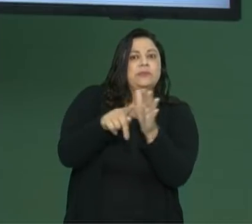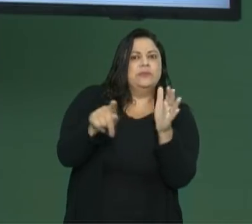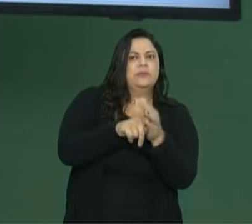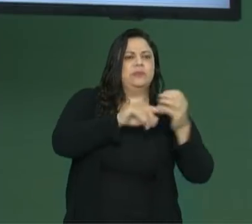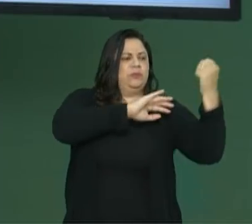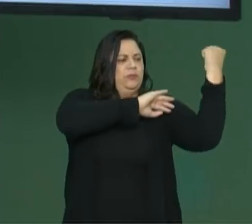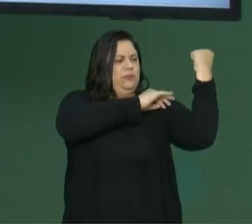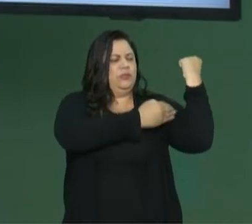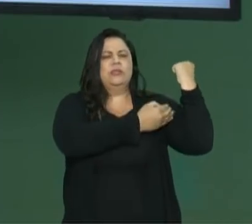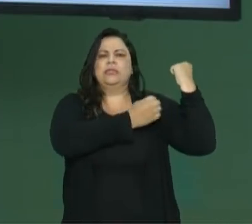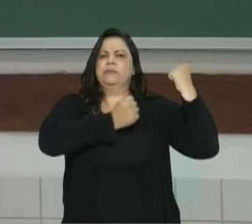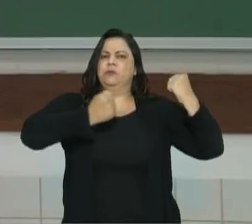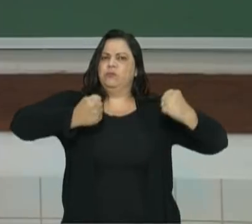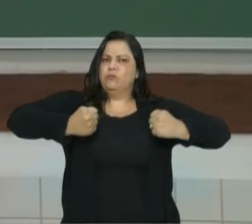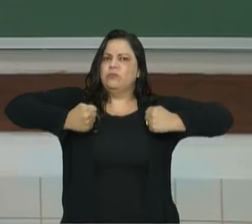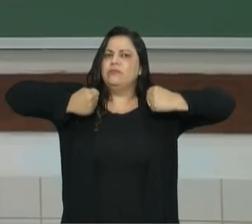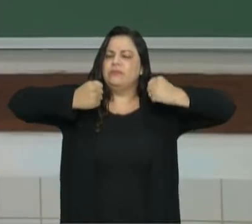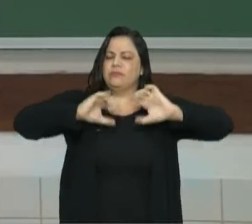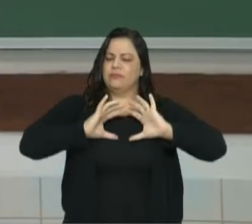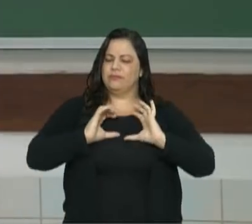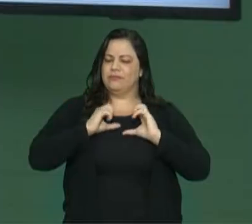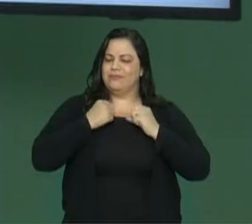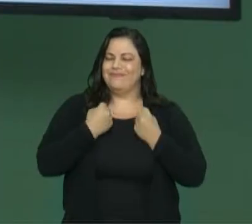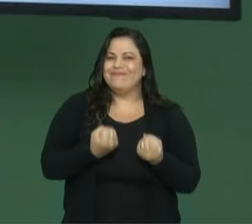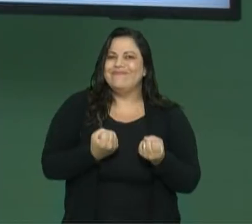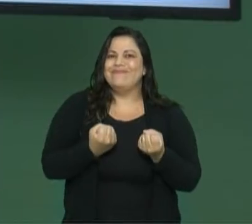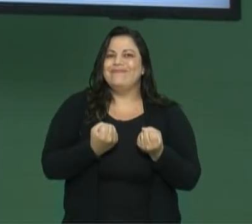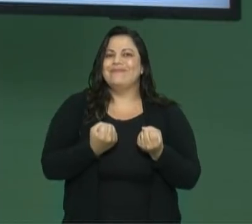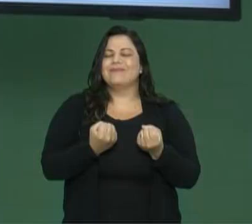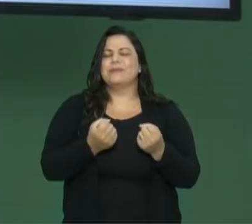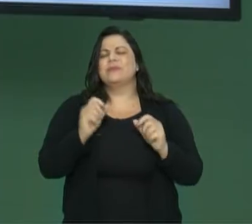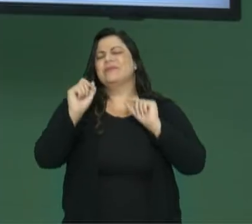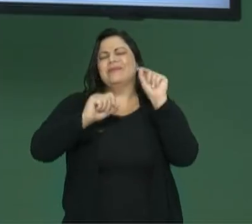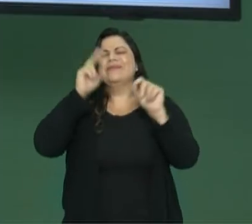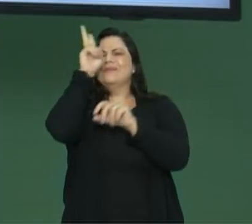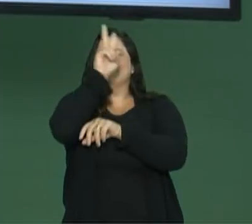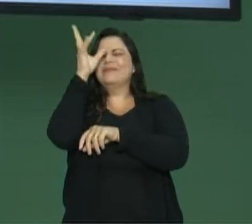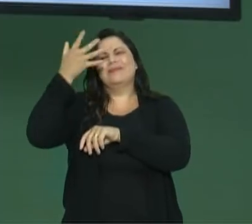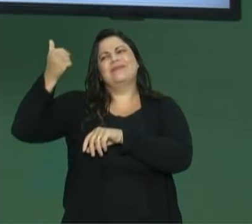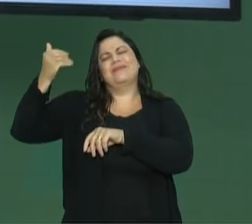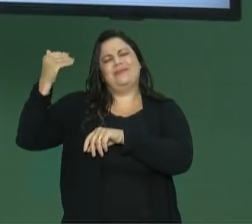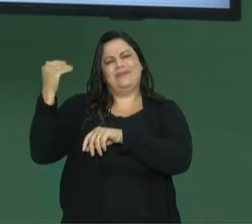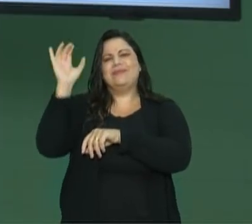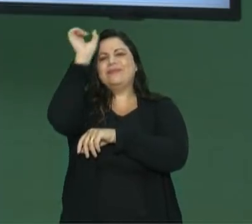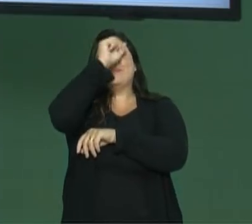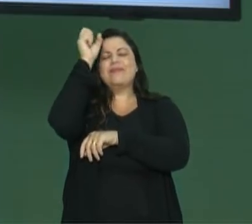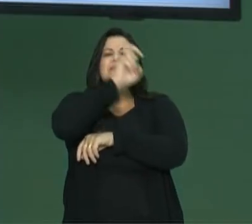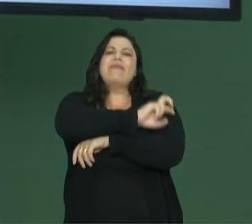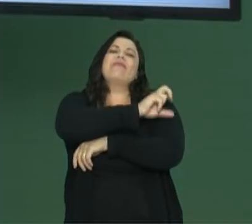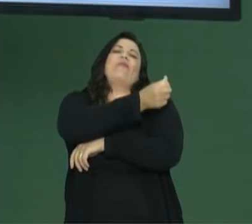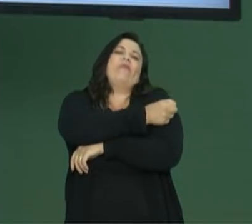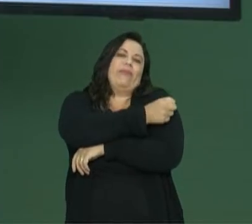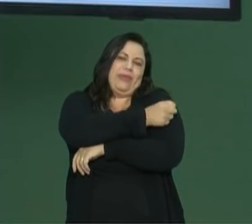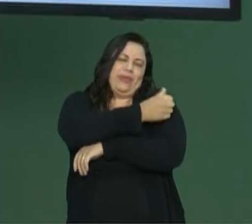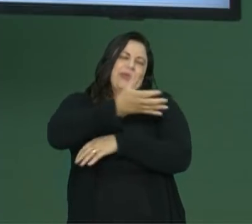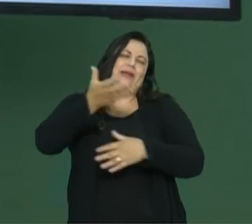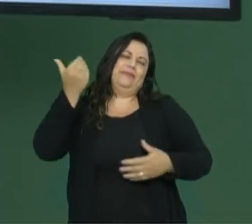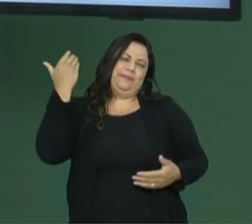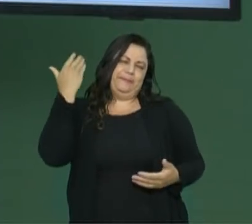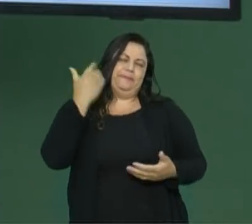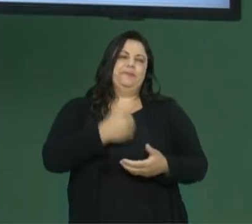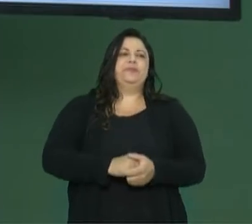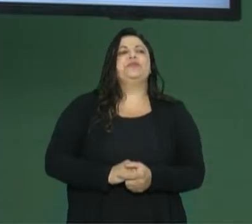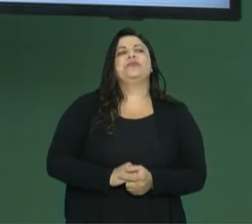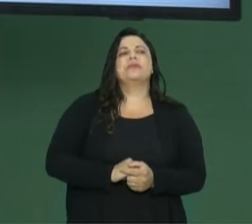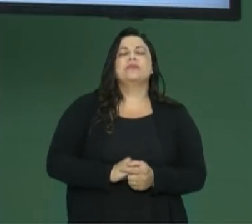área que seria essa? É aquela que a gente aprendeu lá na quinta, sexta série, sei lá que série que seria essa, né? O nosso